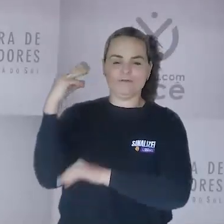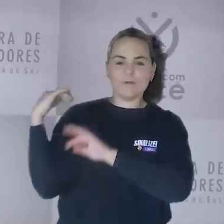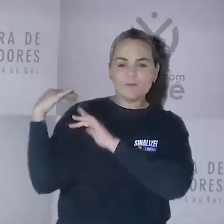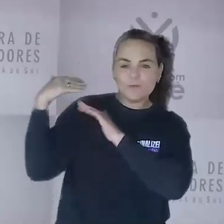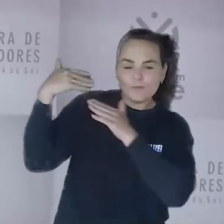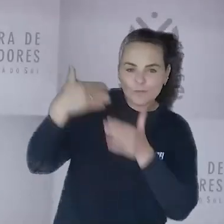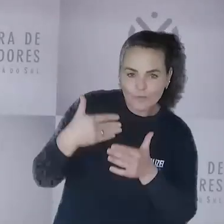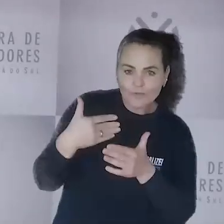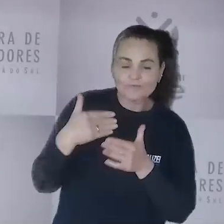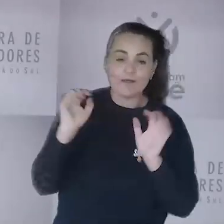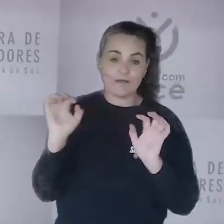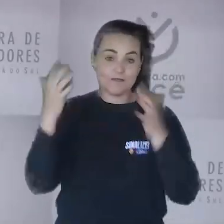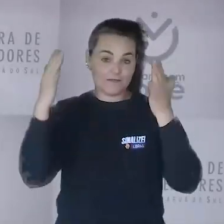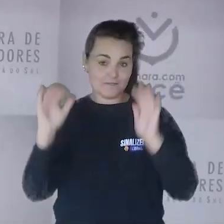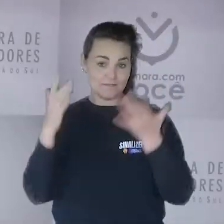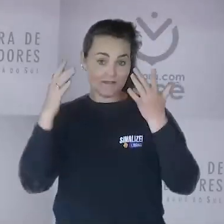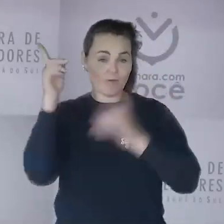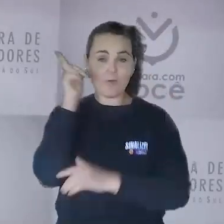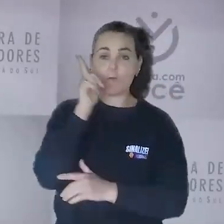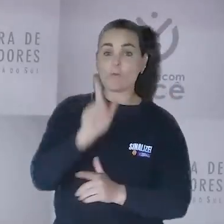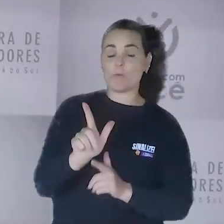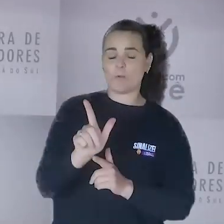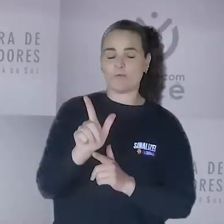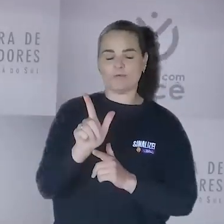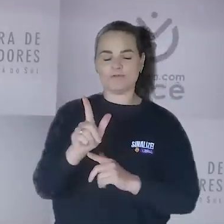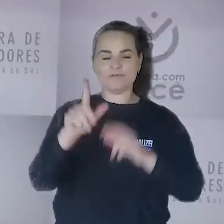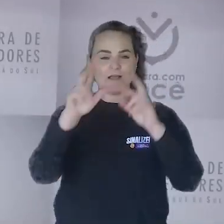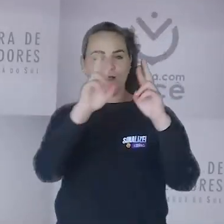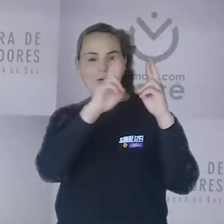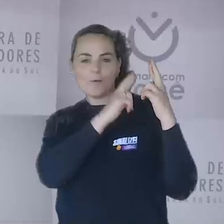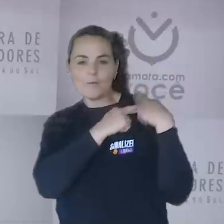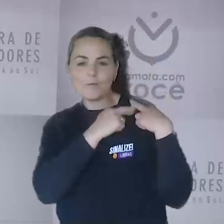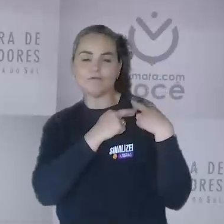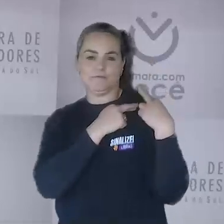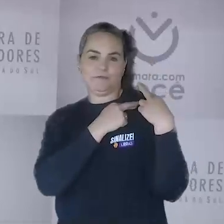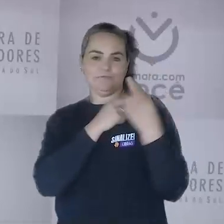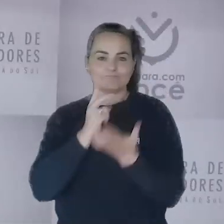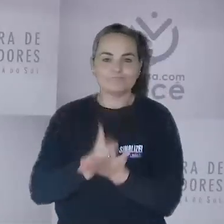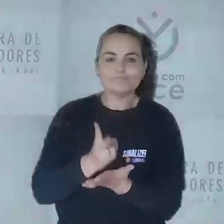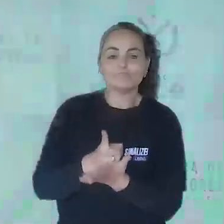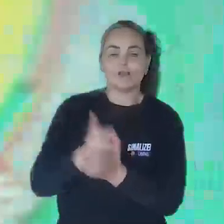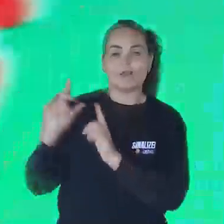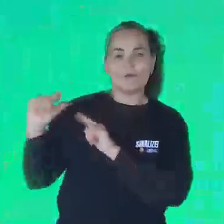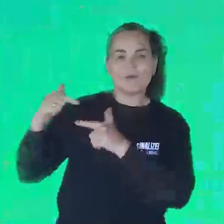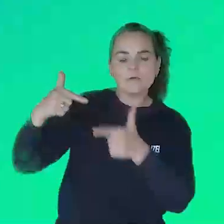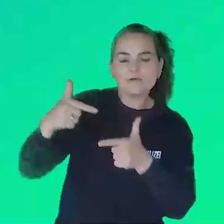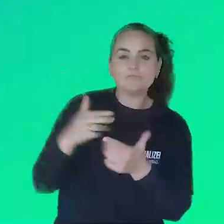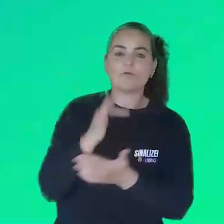Conquista com respeito e entusiasmo perpetuando seu legado para as futuras